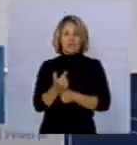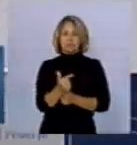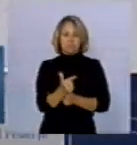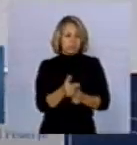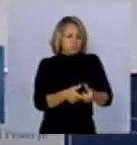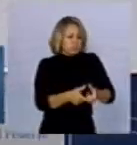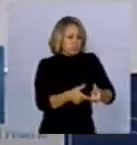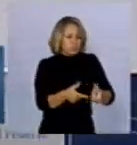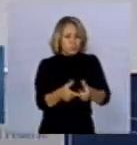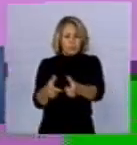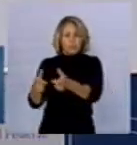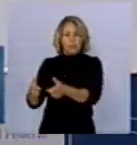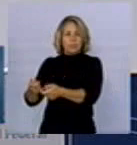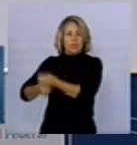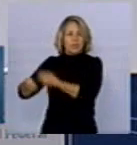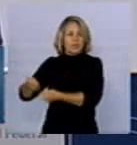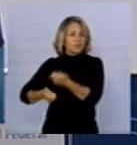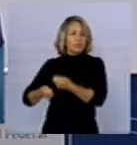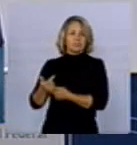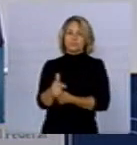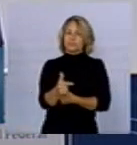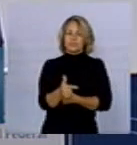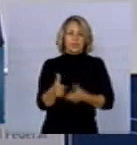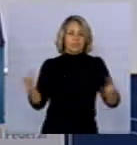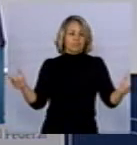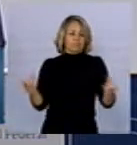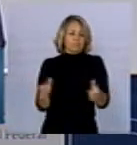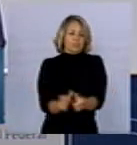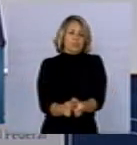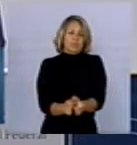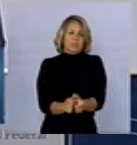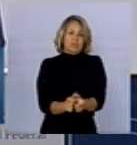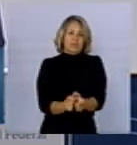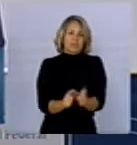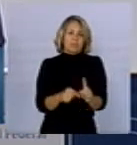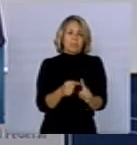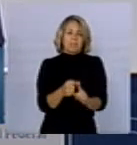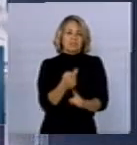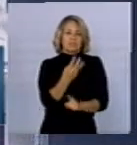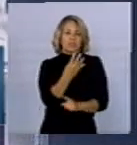econômico do mundo cresceu há mais de quatro pontos